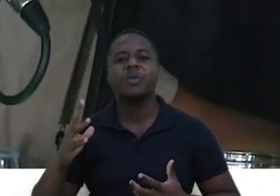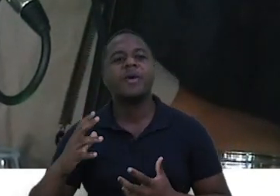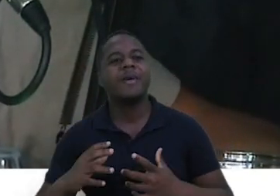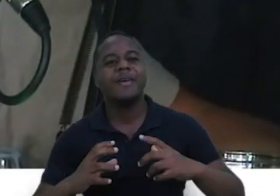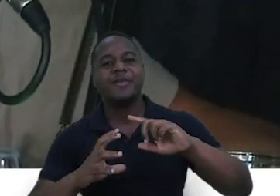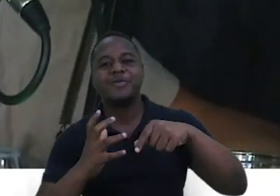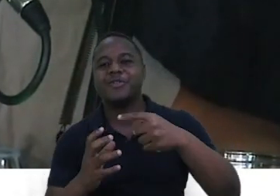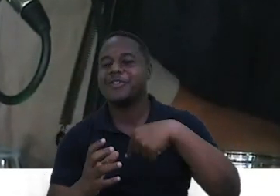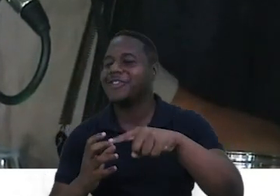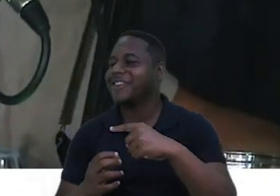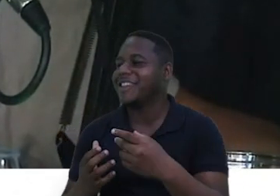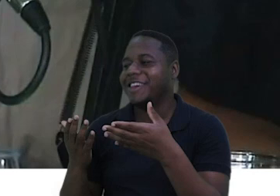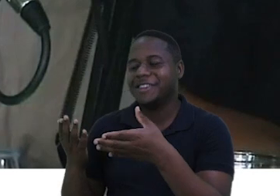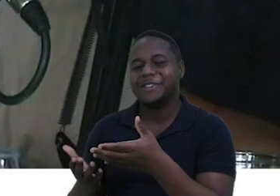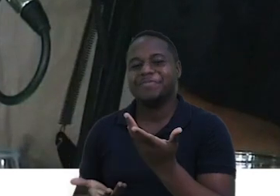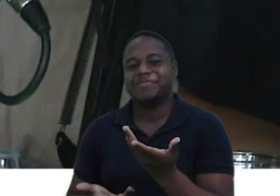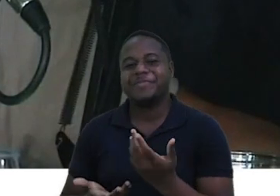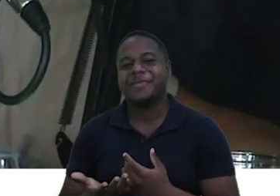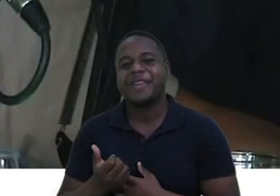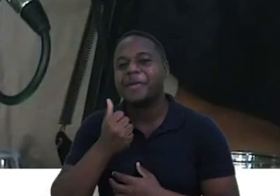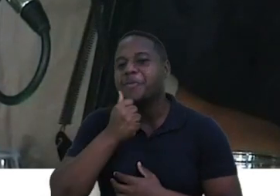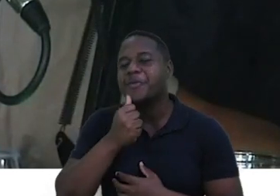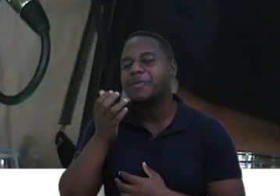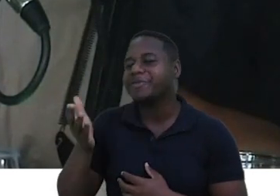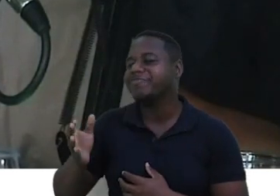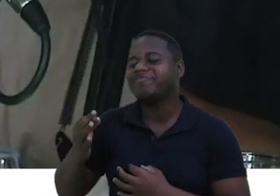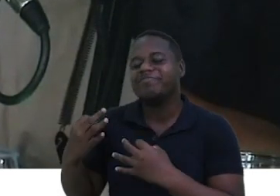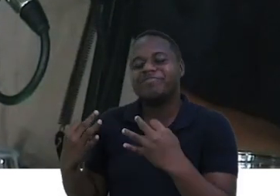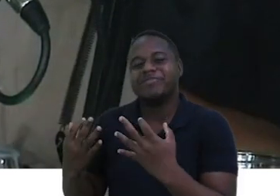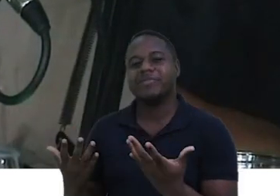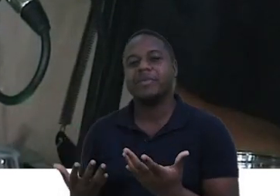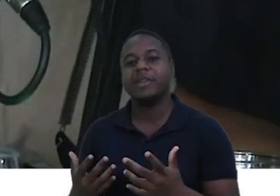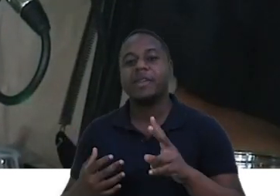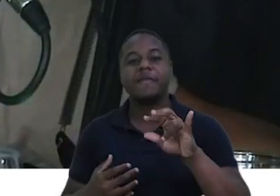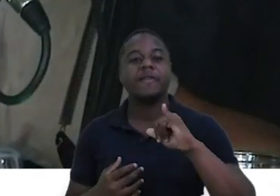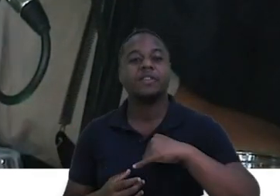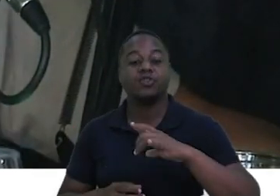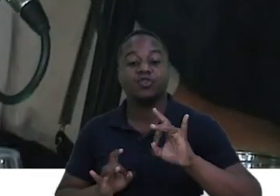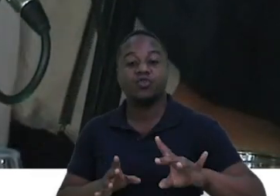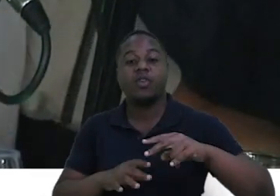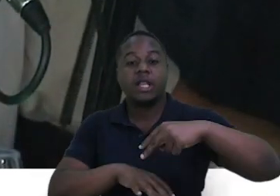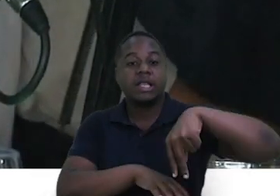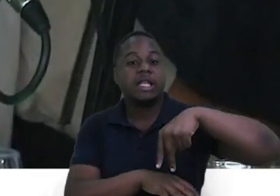contato com essa pessoa maravilhosa também, que hoje a gente consegue desenvolver um trabalho que vai além da dança,